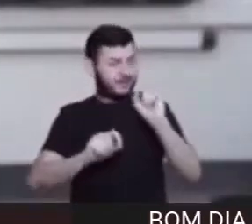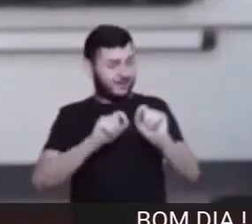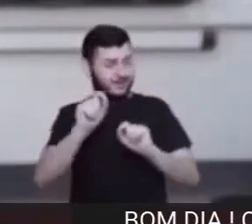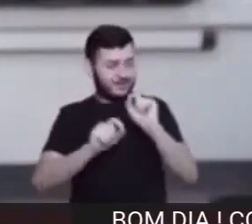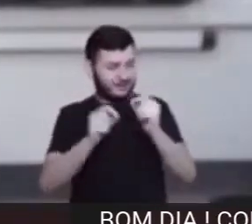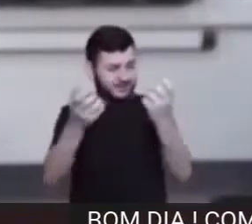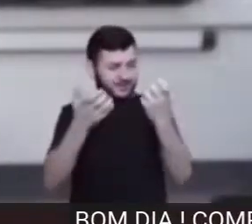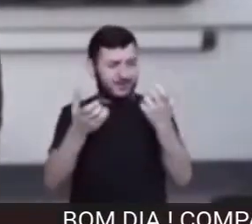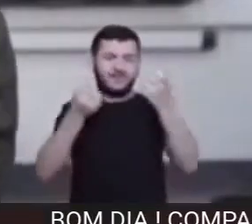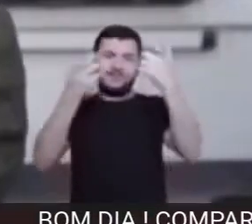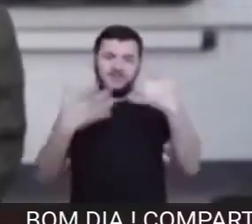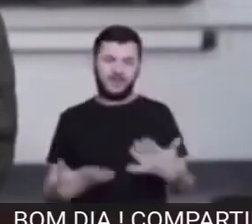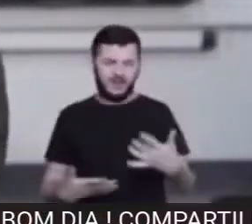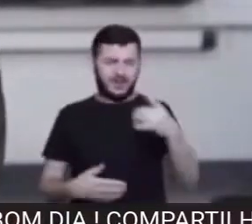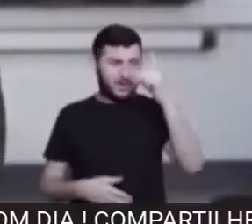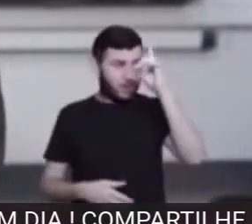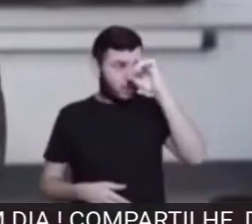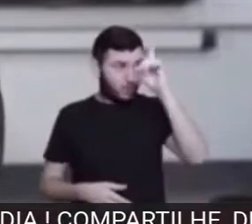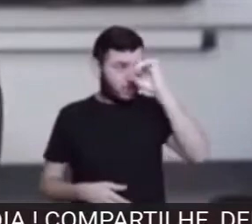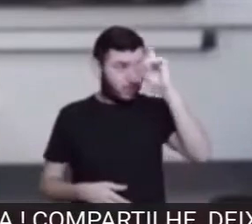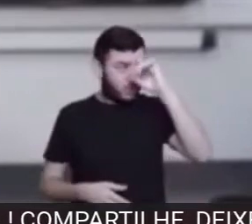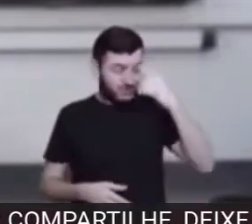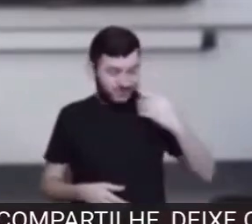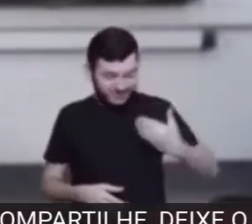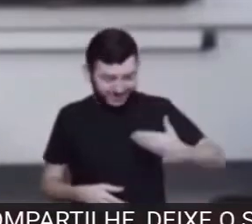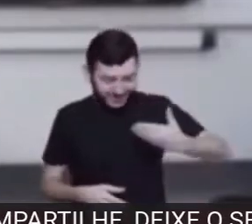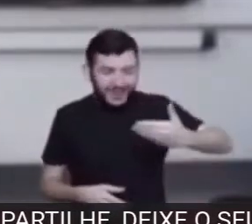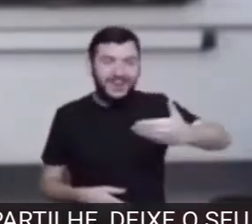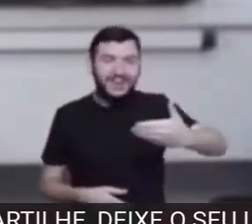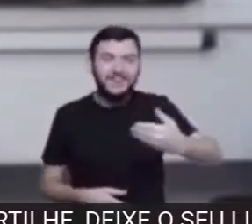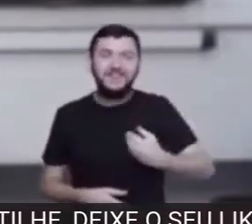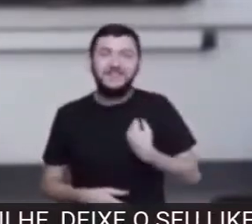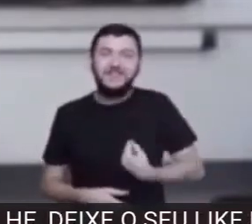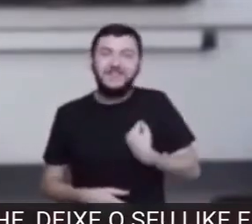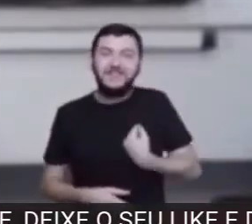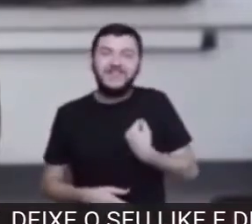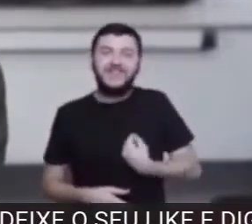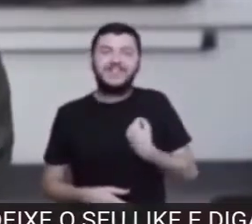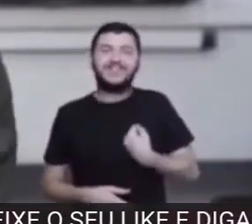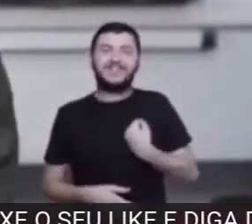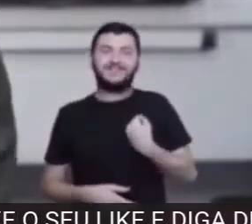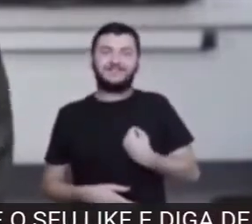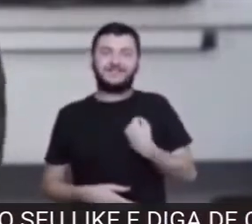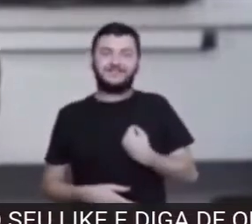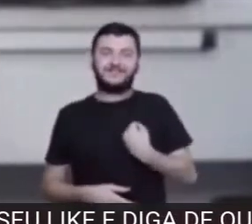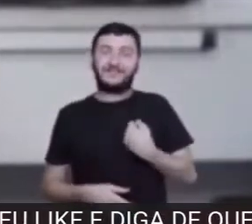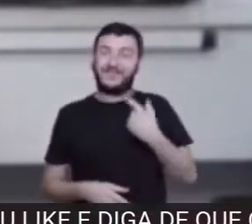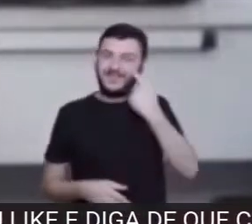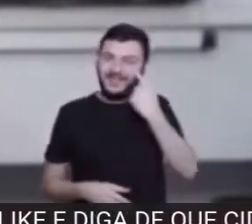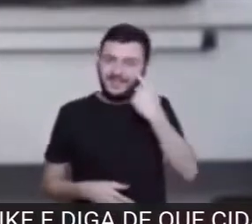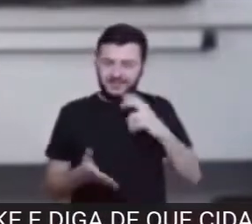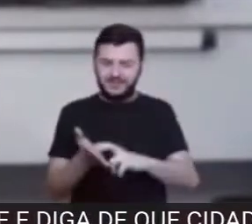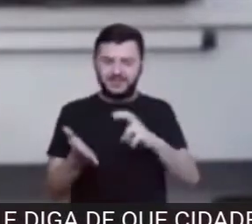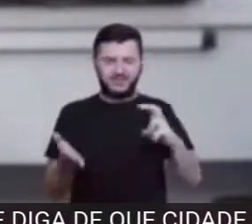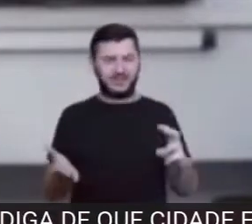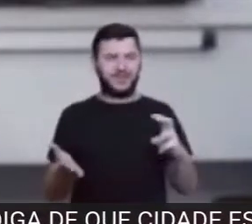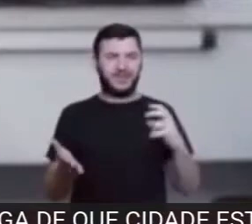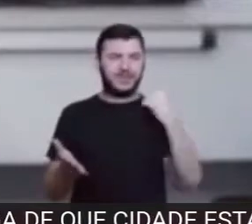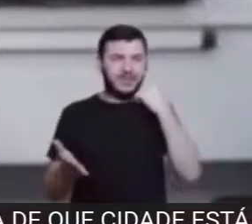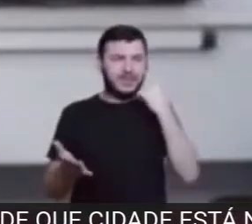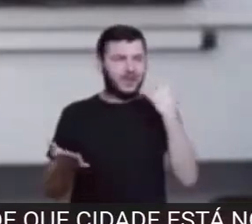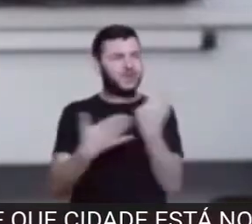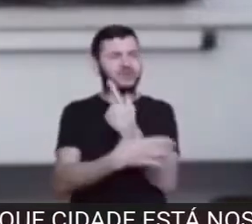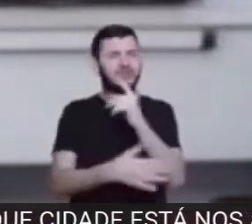dia. Eu queria saber como é que o senhor reagiu hoje de manhã ou ontem à noite diante daquela imagem daquele cidadão que